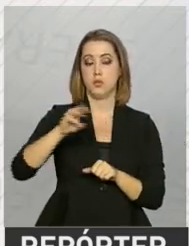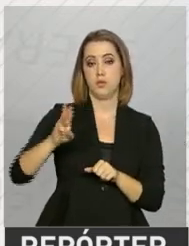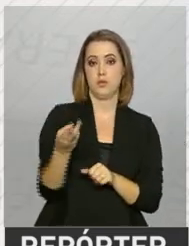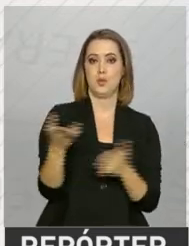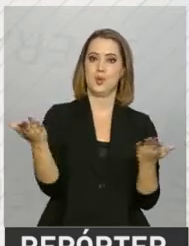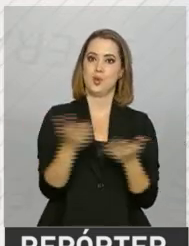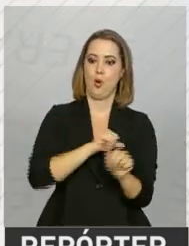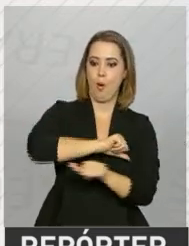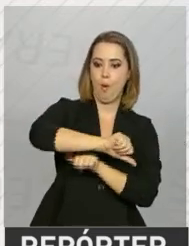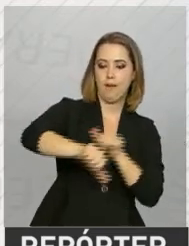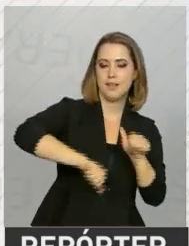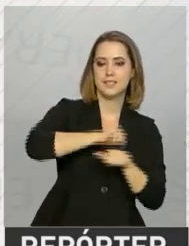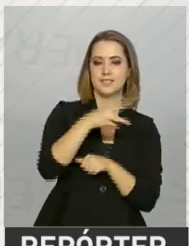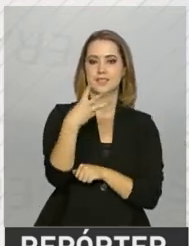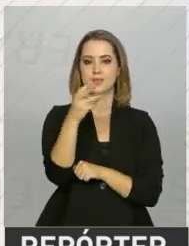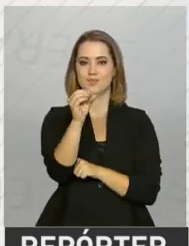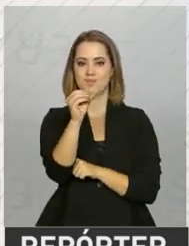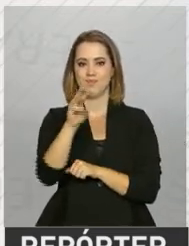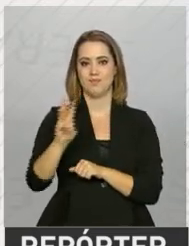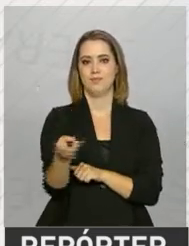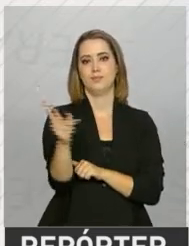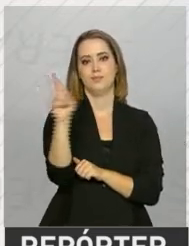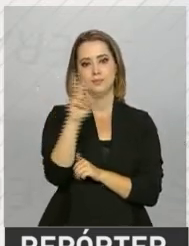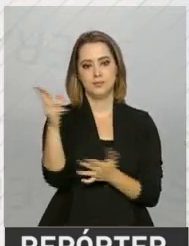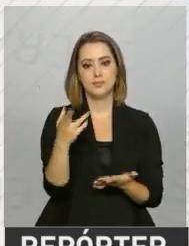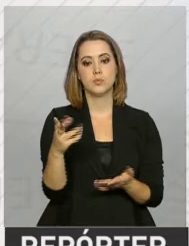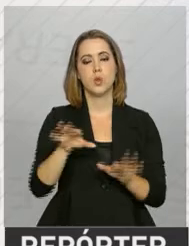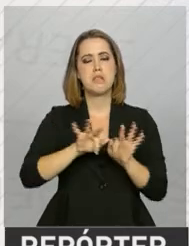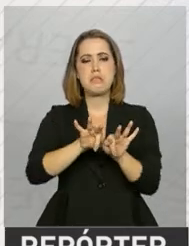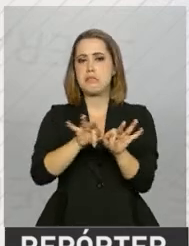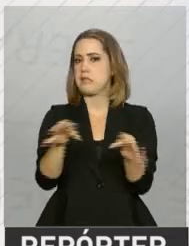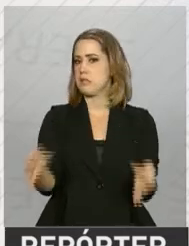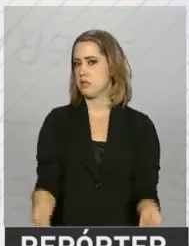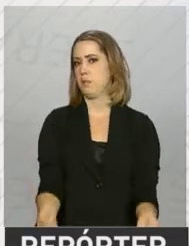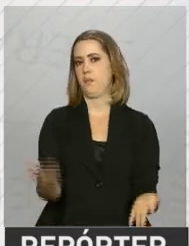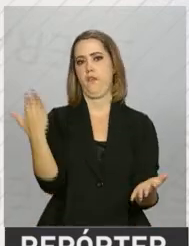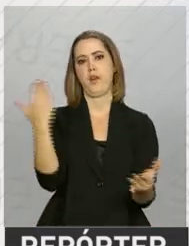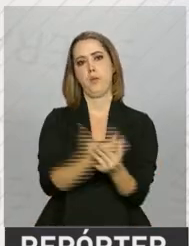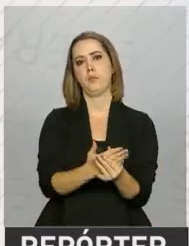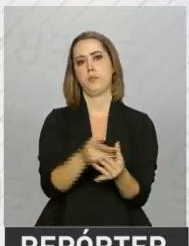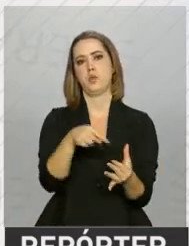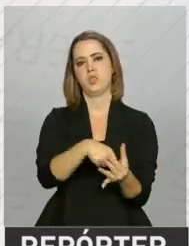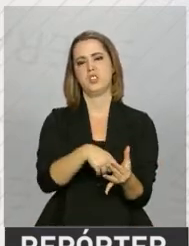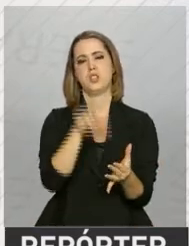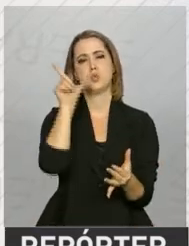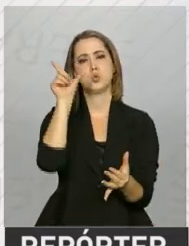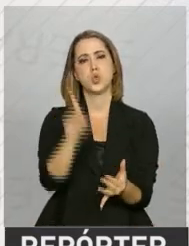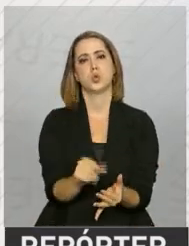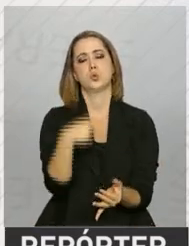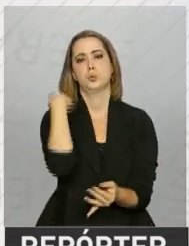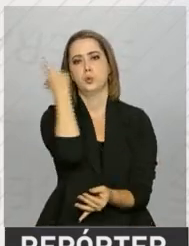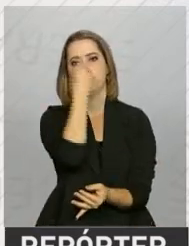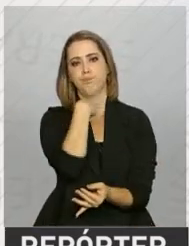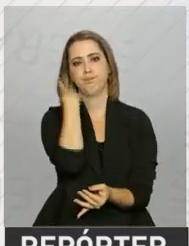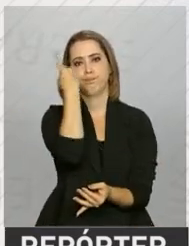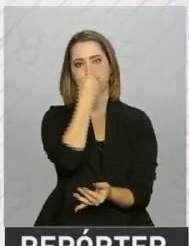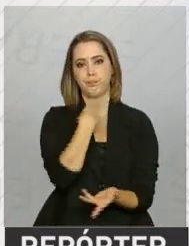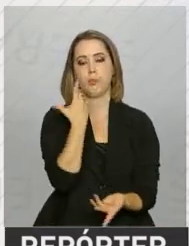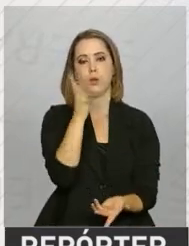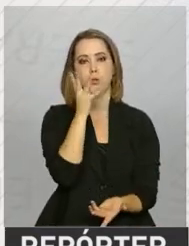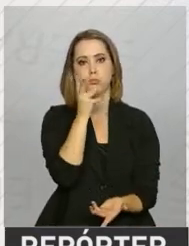300 milhões de reais a simplificação de processos vai diminuir o tempo médio de aprovação de operações